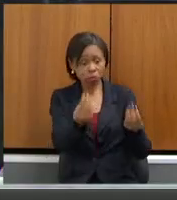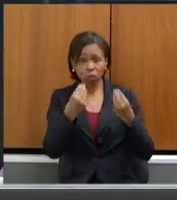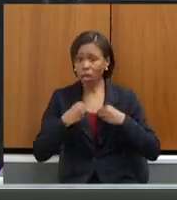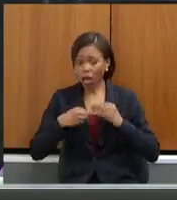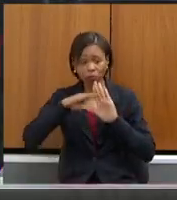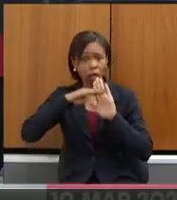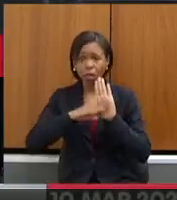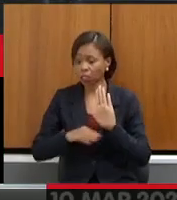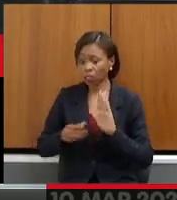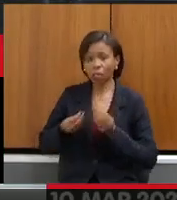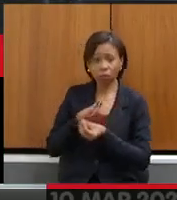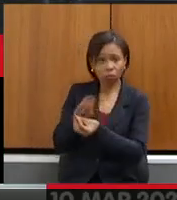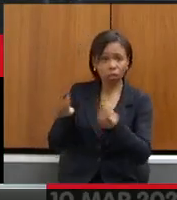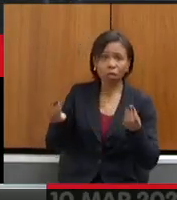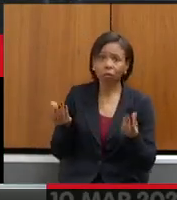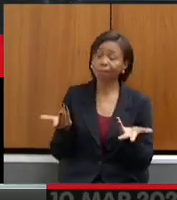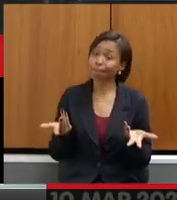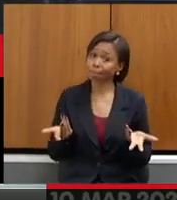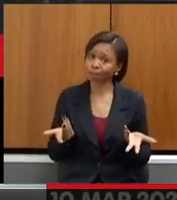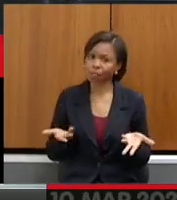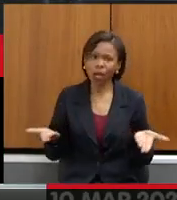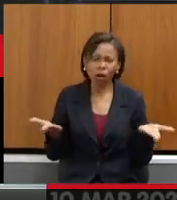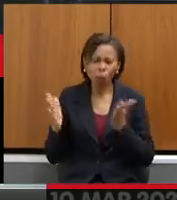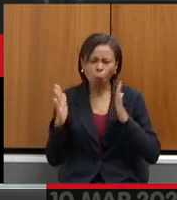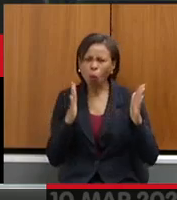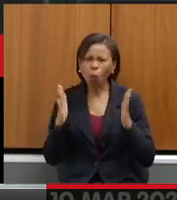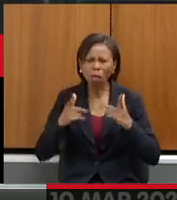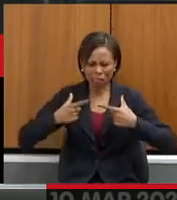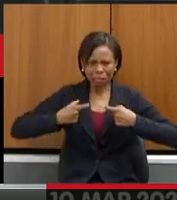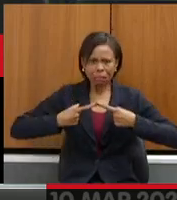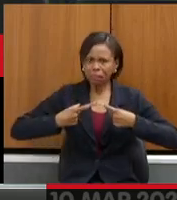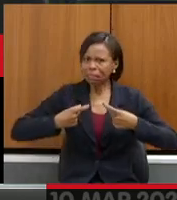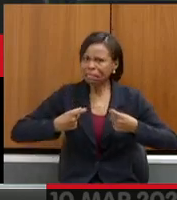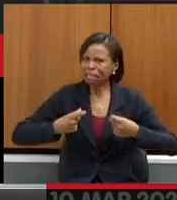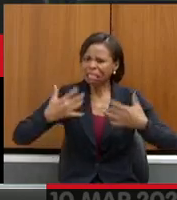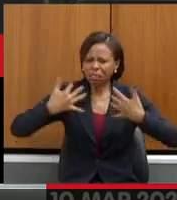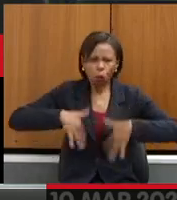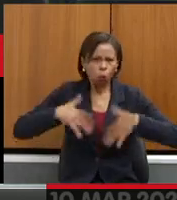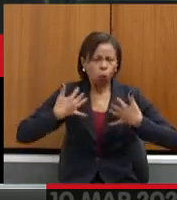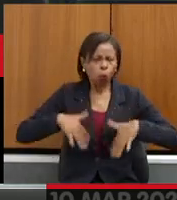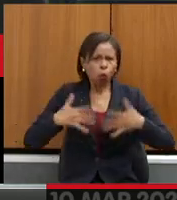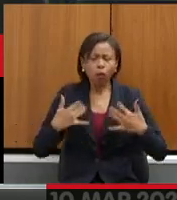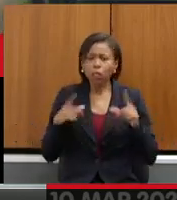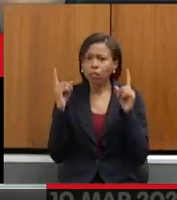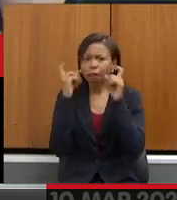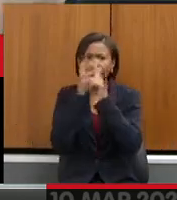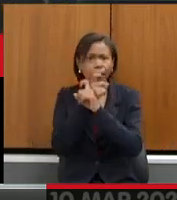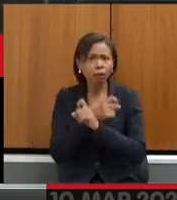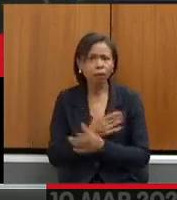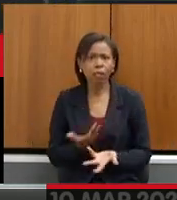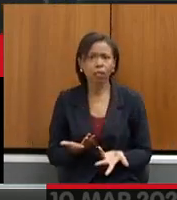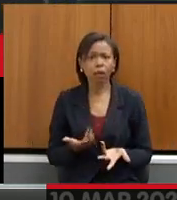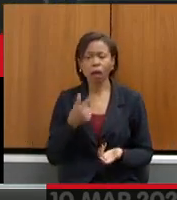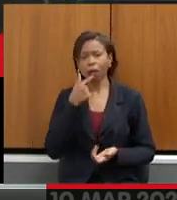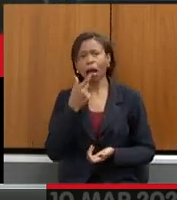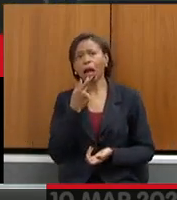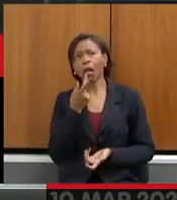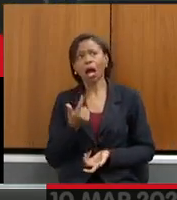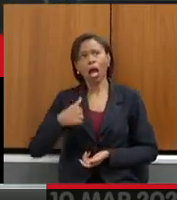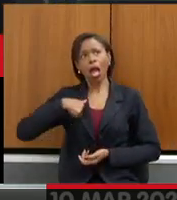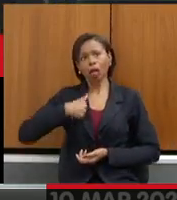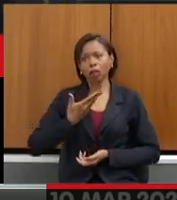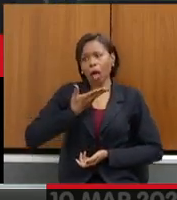um nós estamos vivendo um momento de guerra nós estamos vivendo um momento de dizer assim olha eu sou amigo